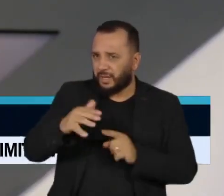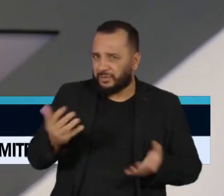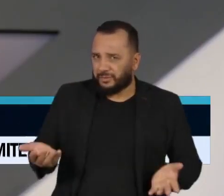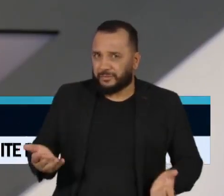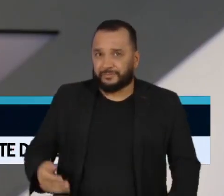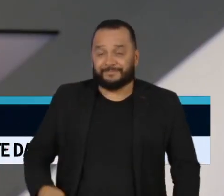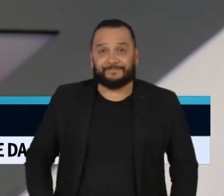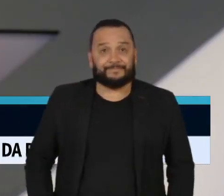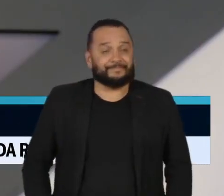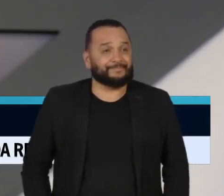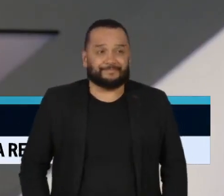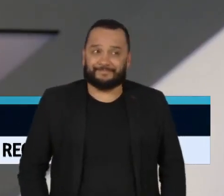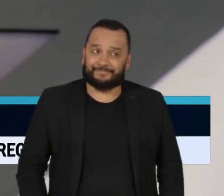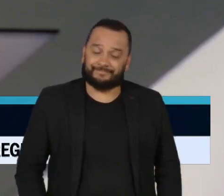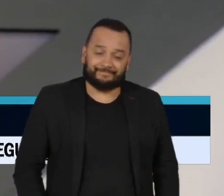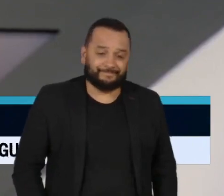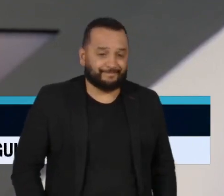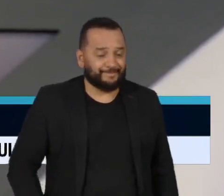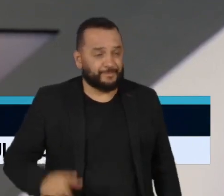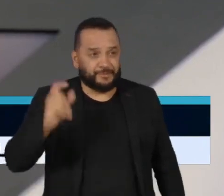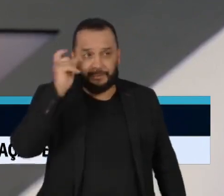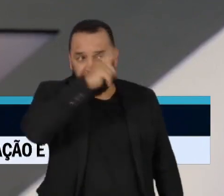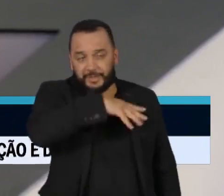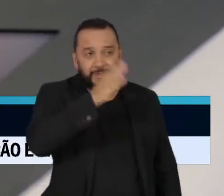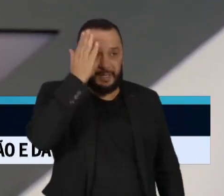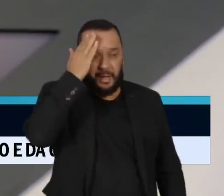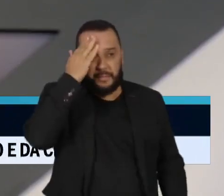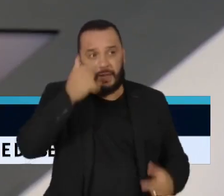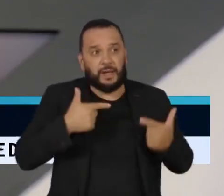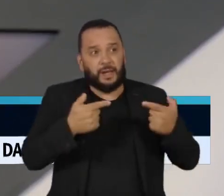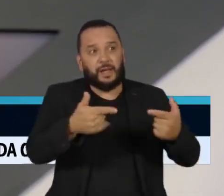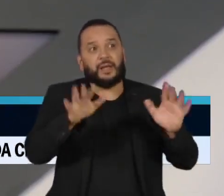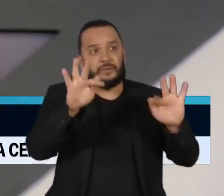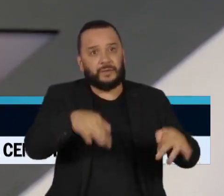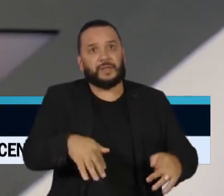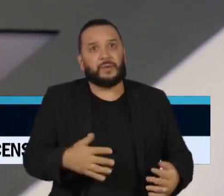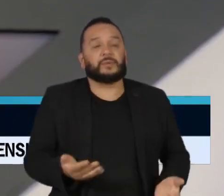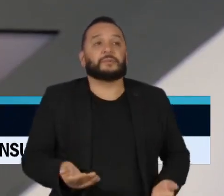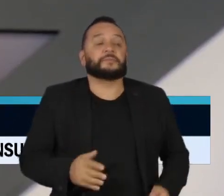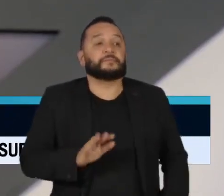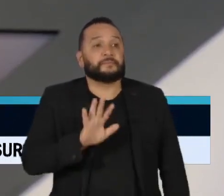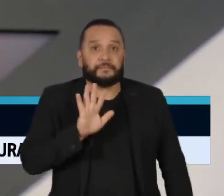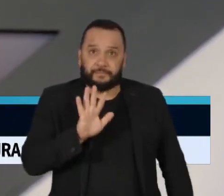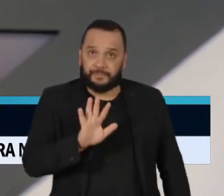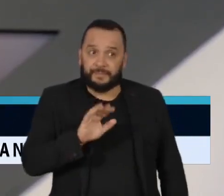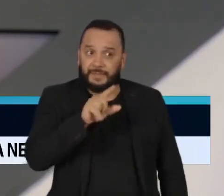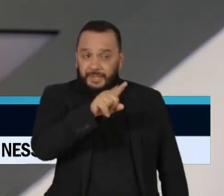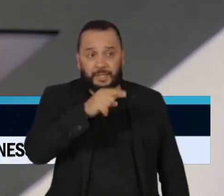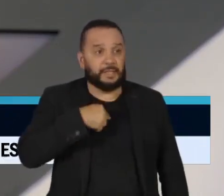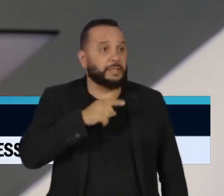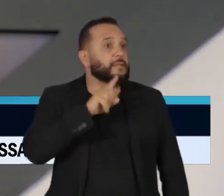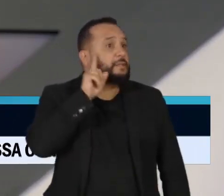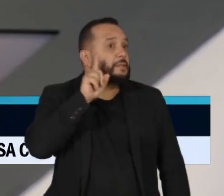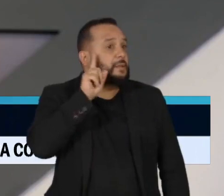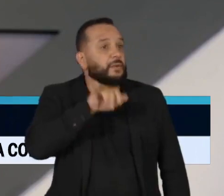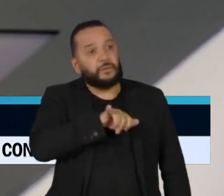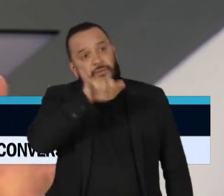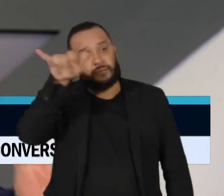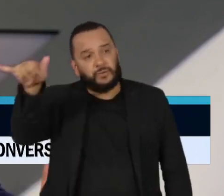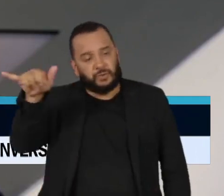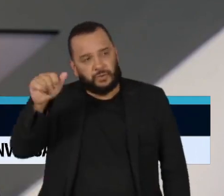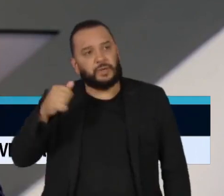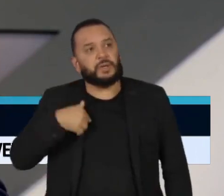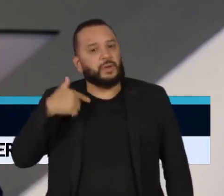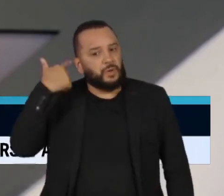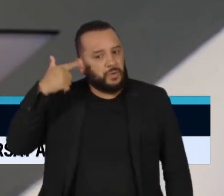estamos longe ainda né de saber isso e só que ele essa ida dele a Londres e a Europa